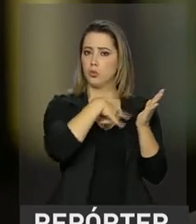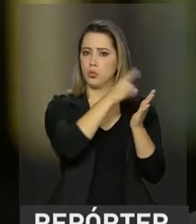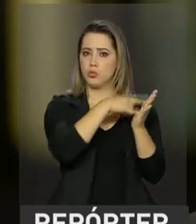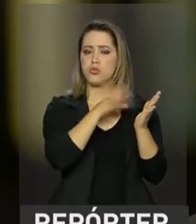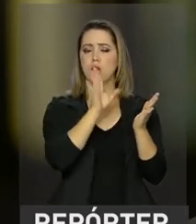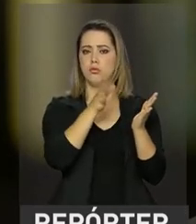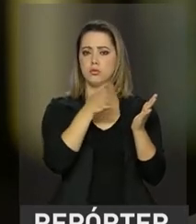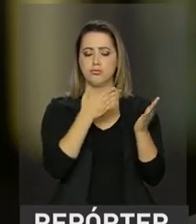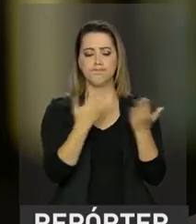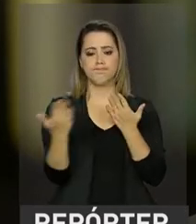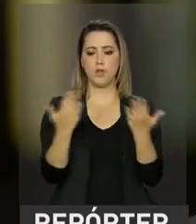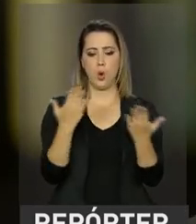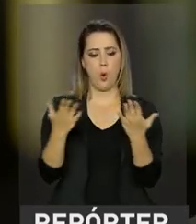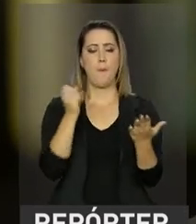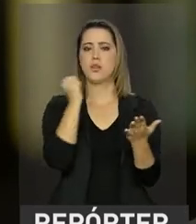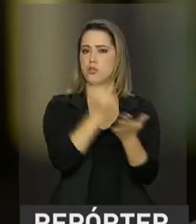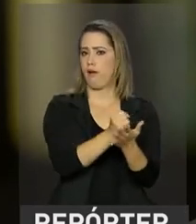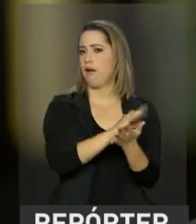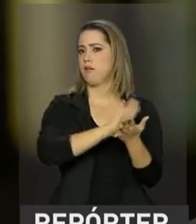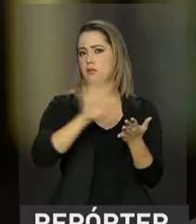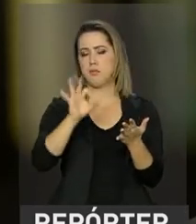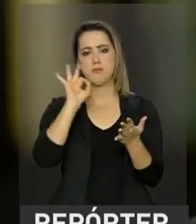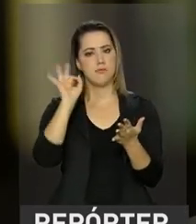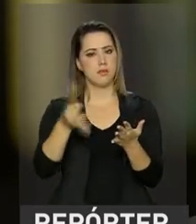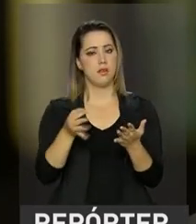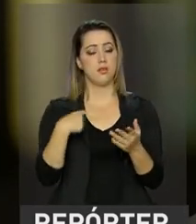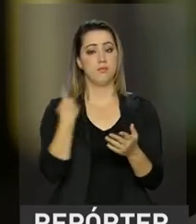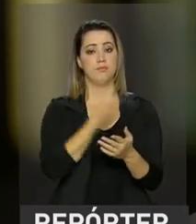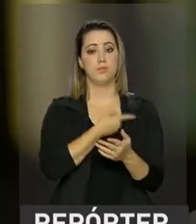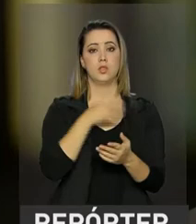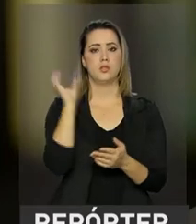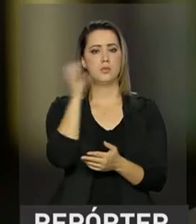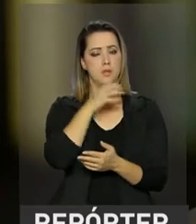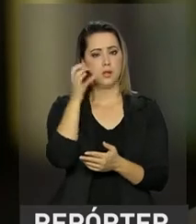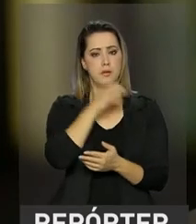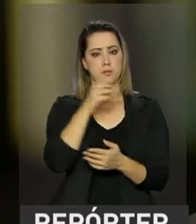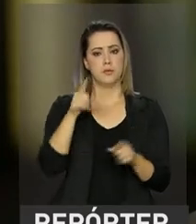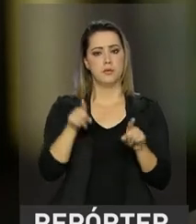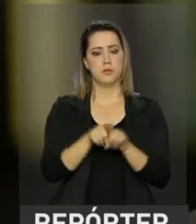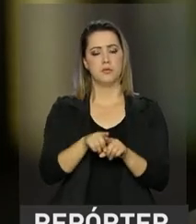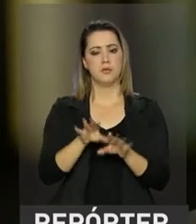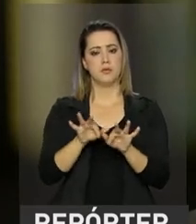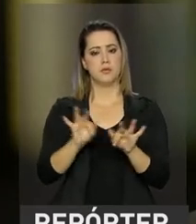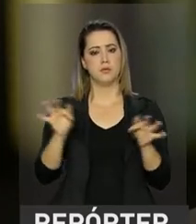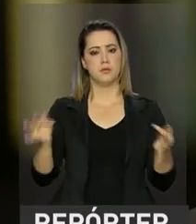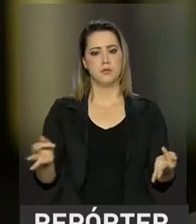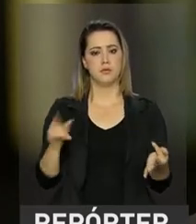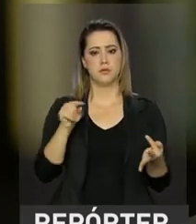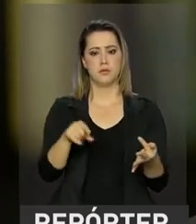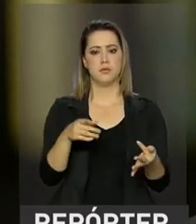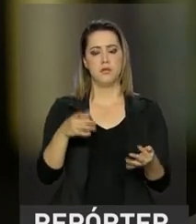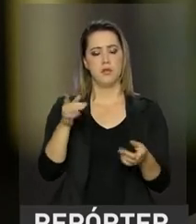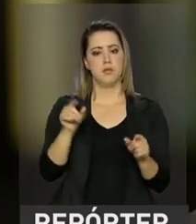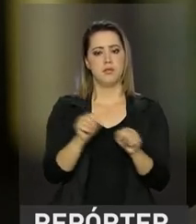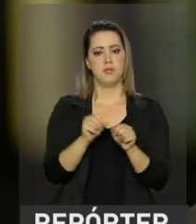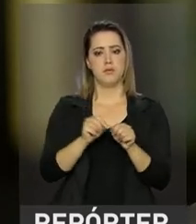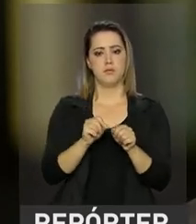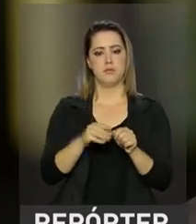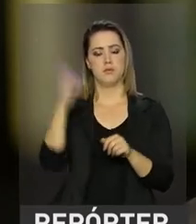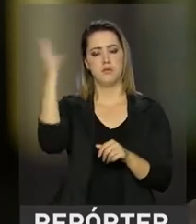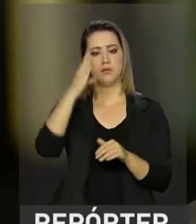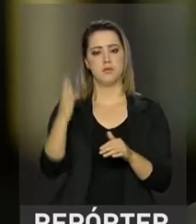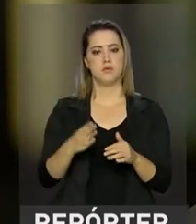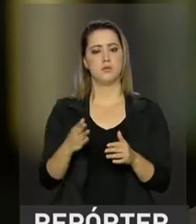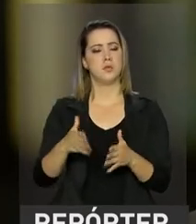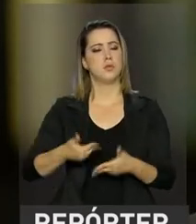confere com o original e tem a tramitação com isso nós temos rapidez simplificação e fazendo o brasil ficar